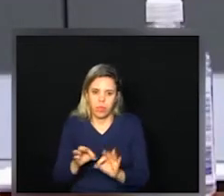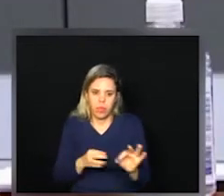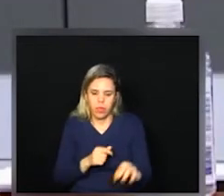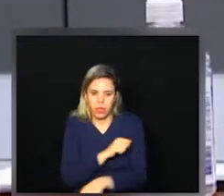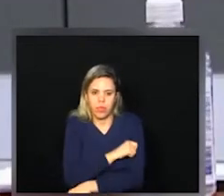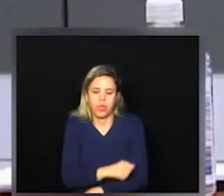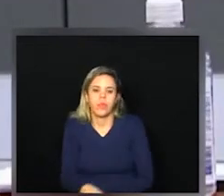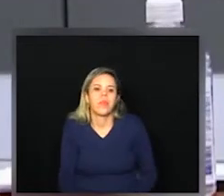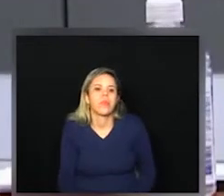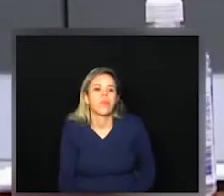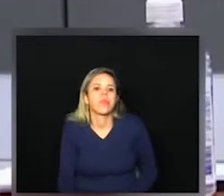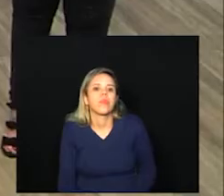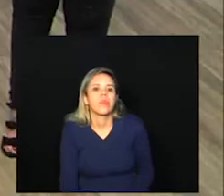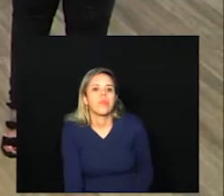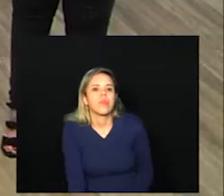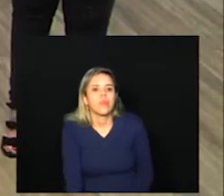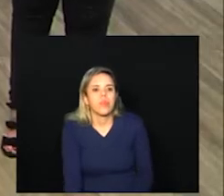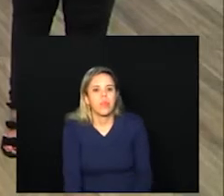estudantes.